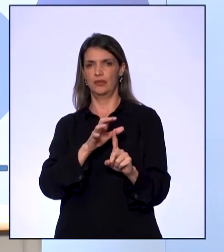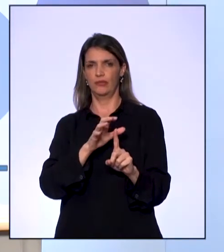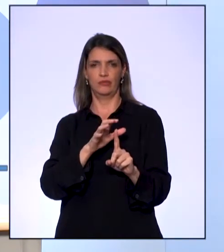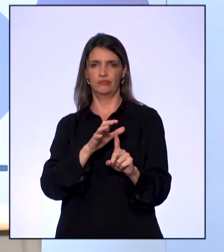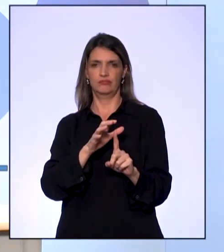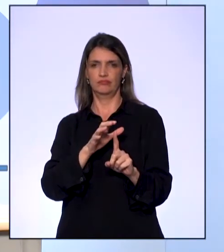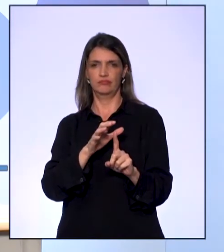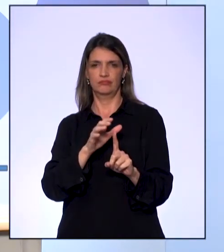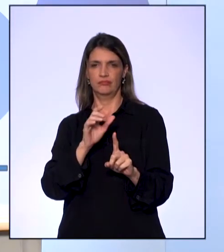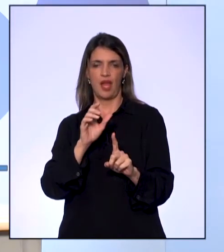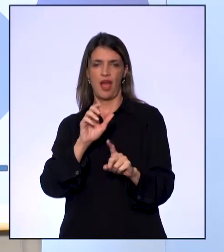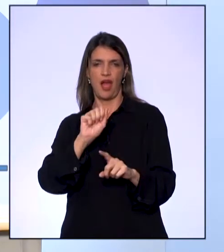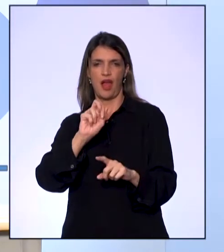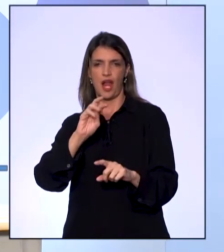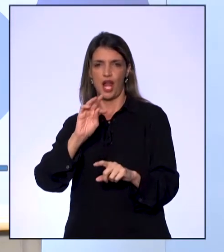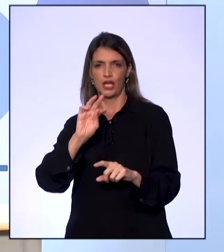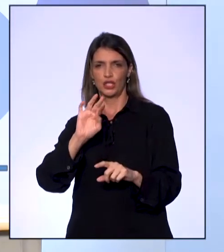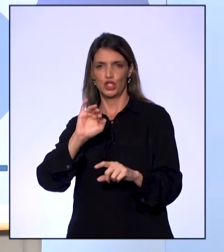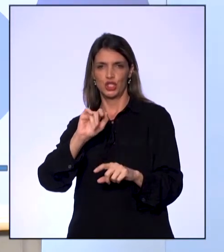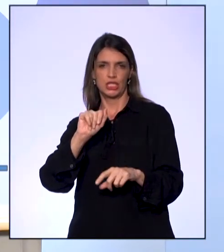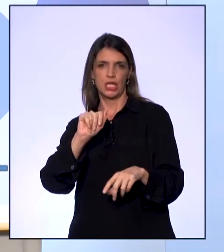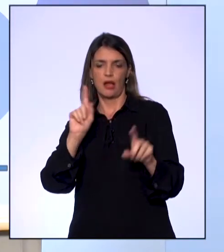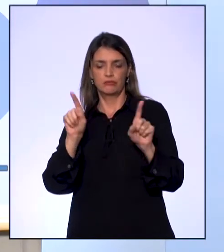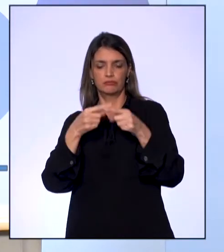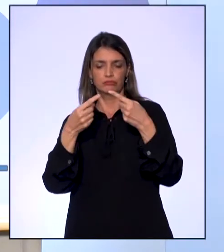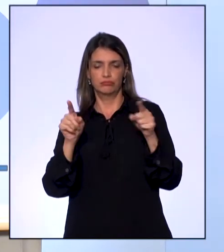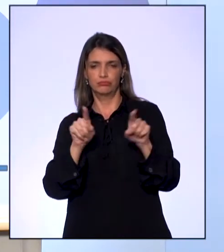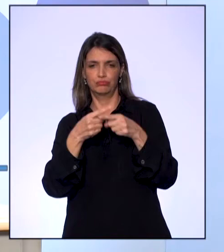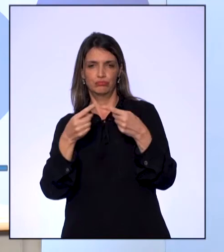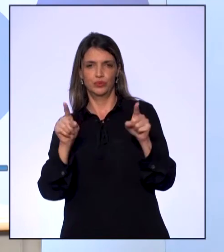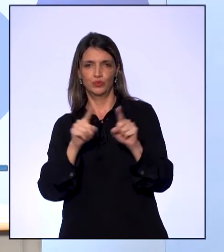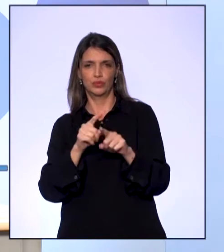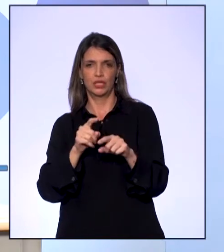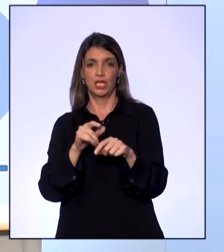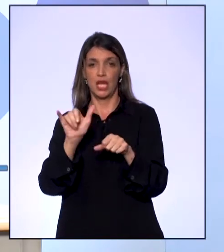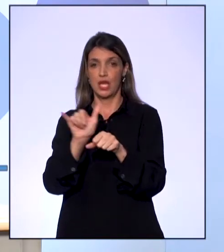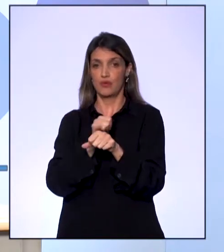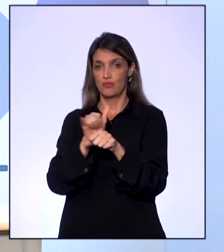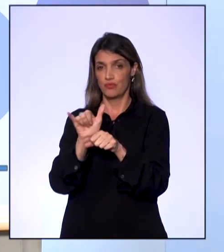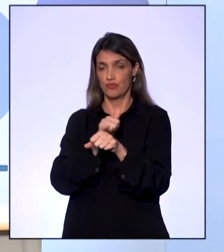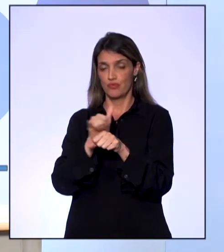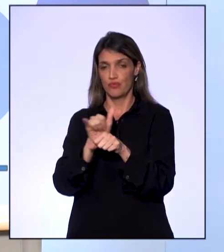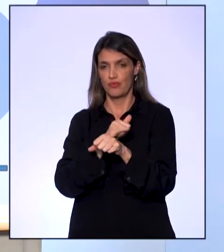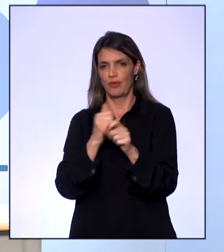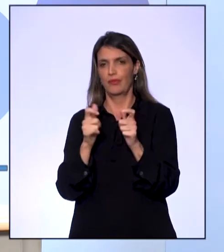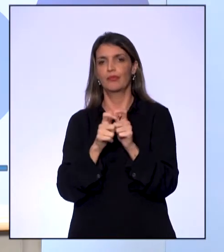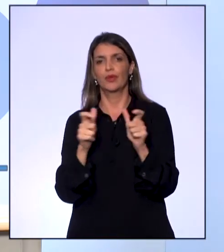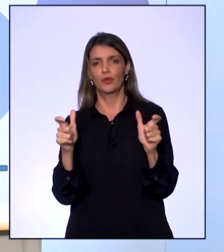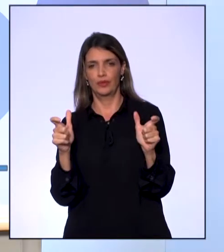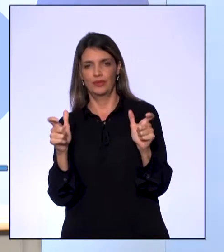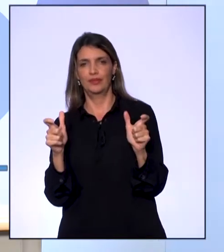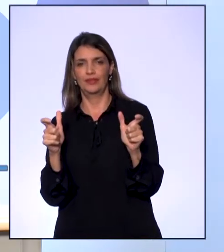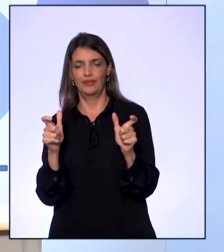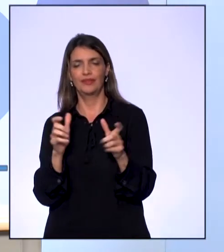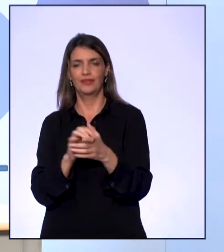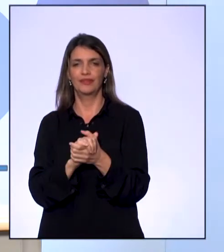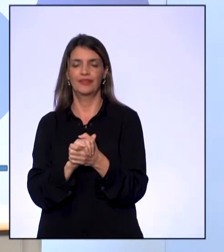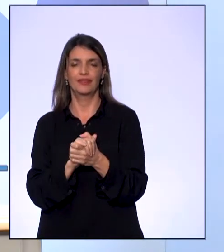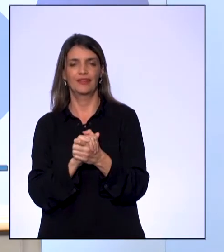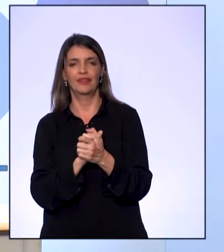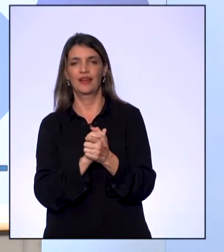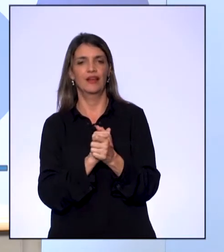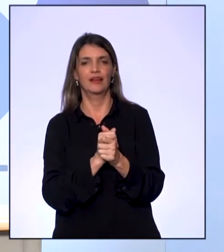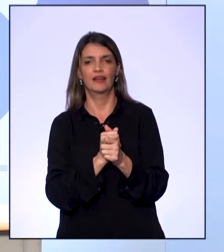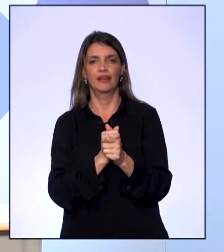os famosos, né, de músicos e youtubers, né, a maioria, né, fala a respeito